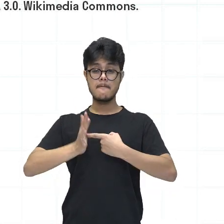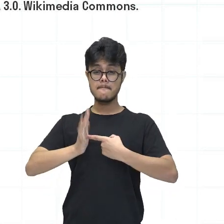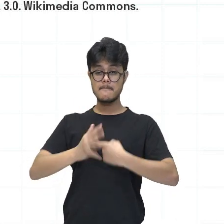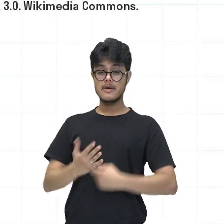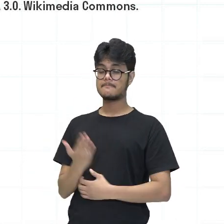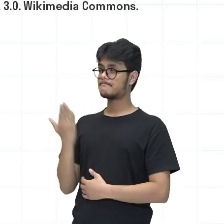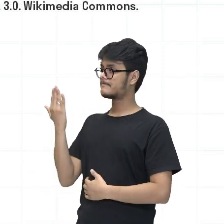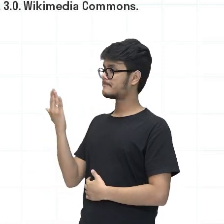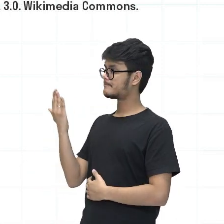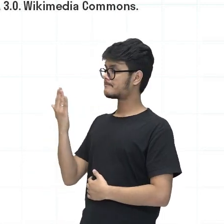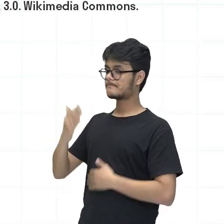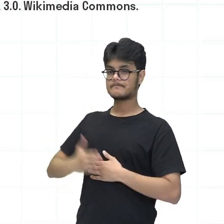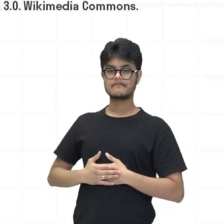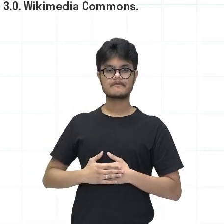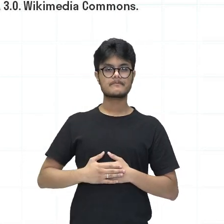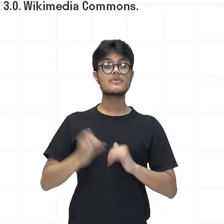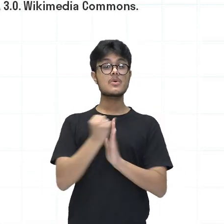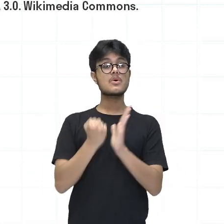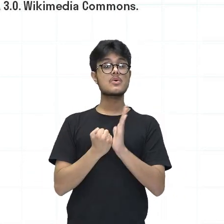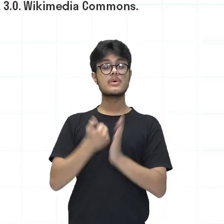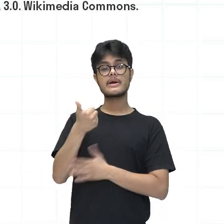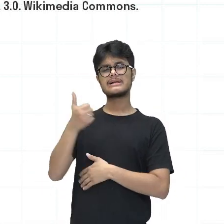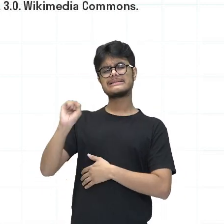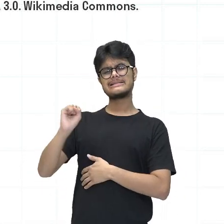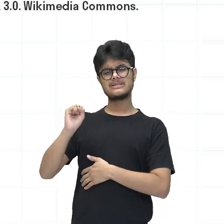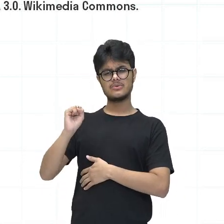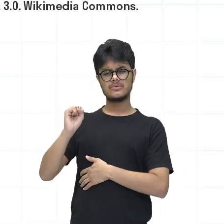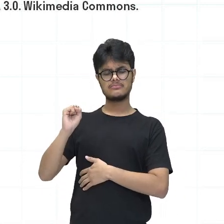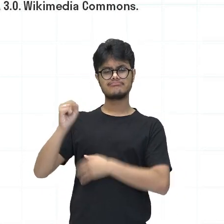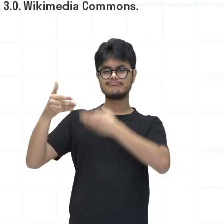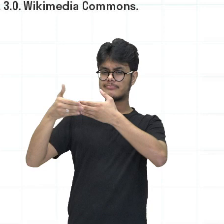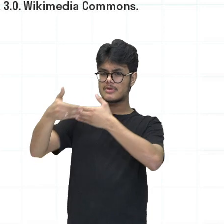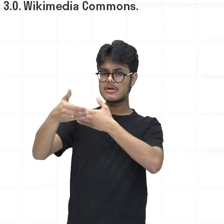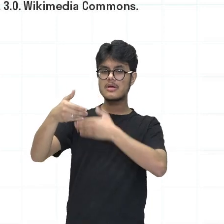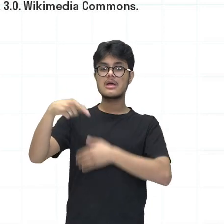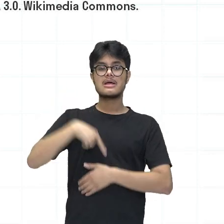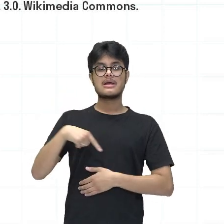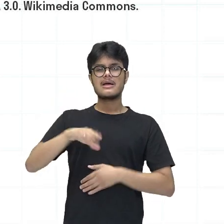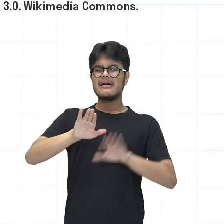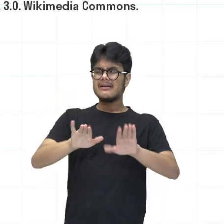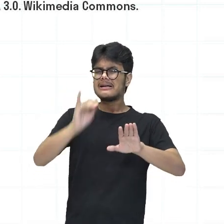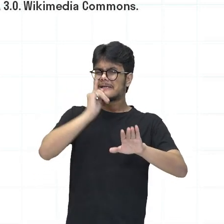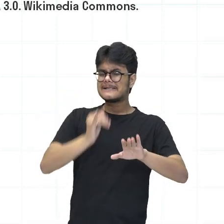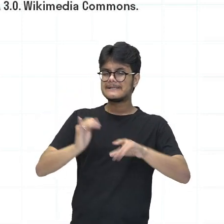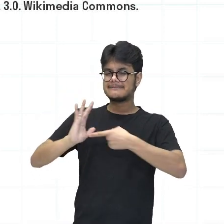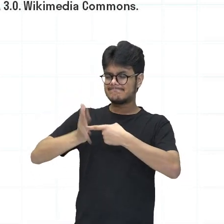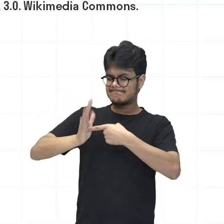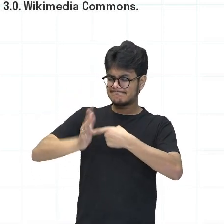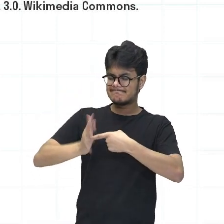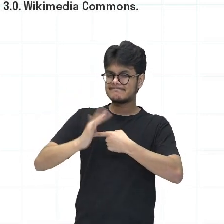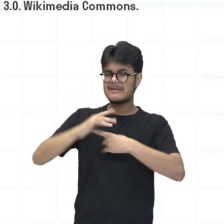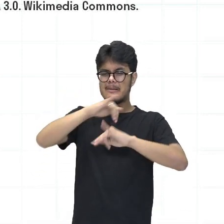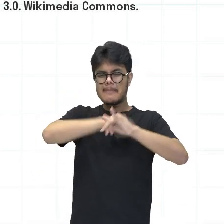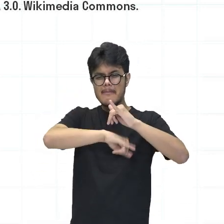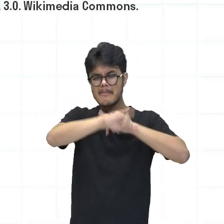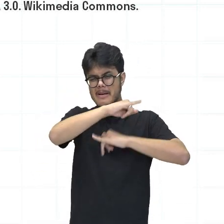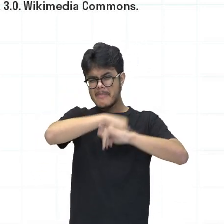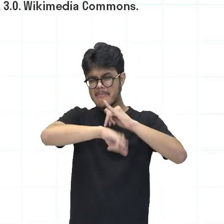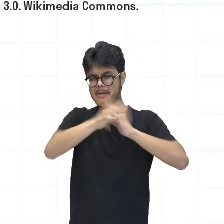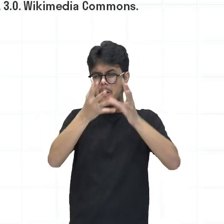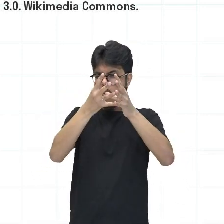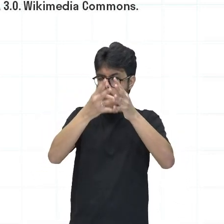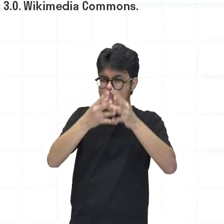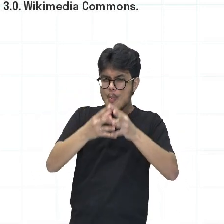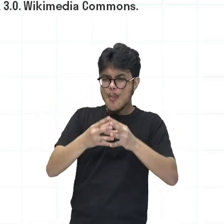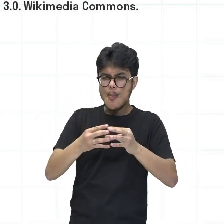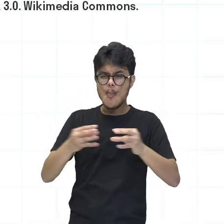foram inventadas lá no século XVIII. Elas consumiam grande quantidade de combustível para produzir